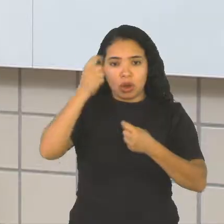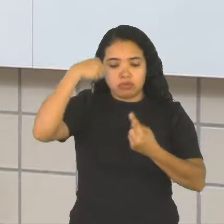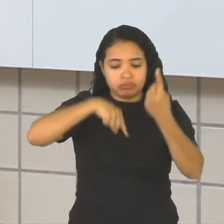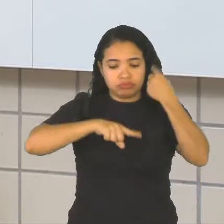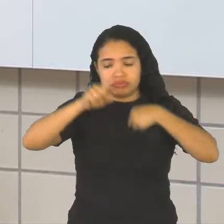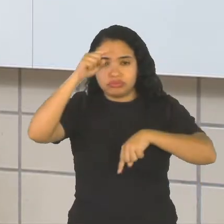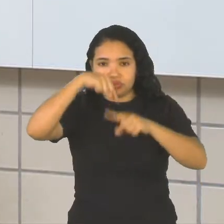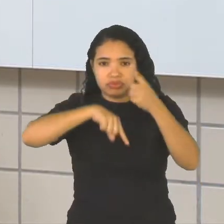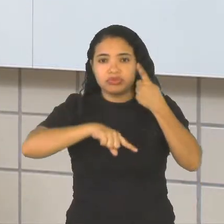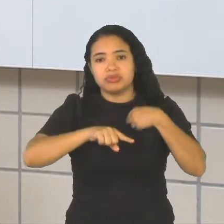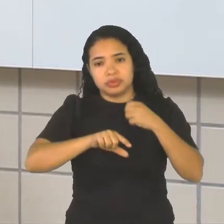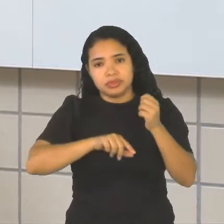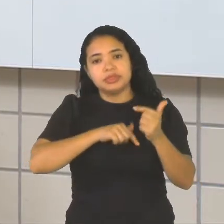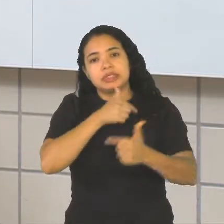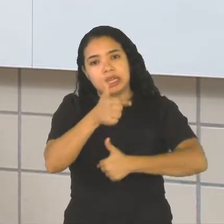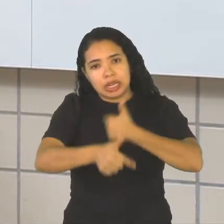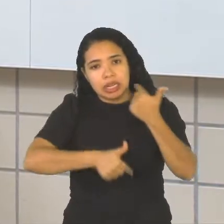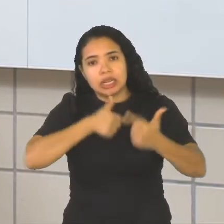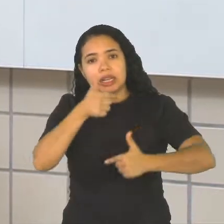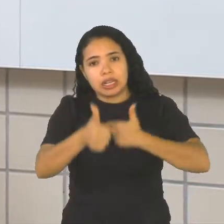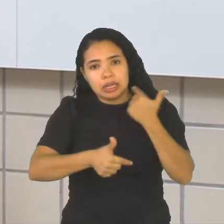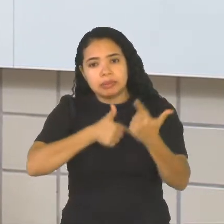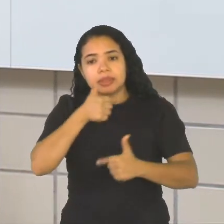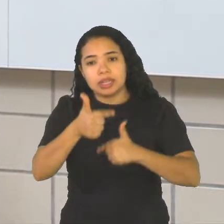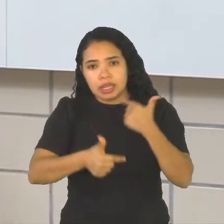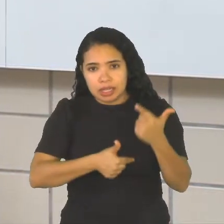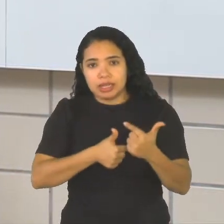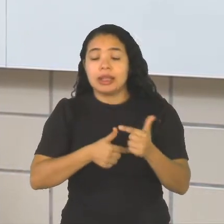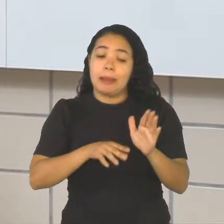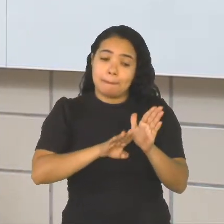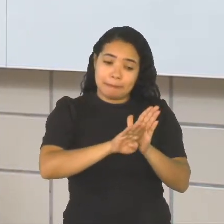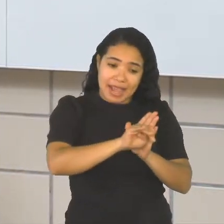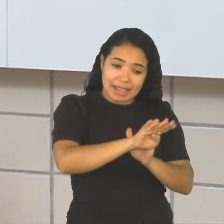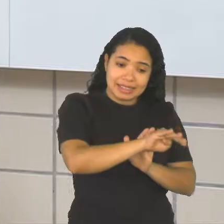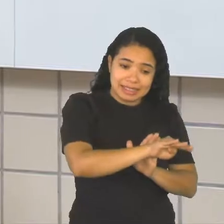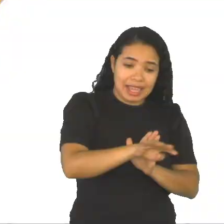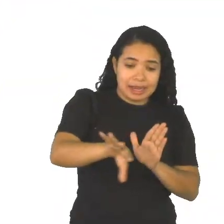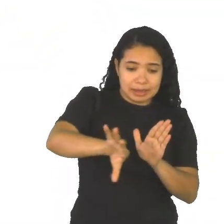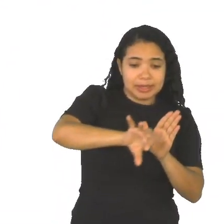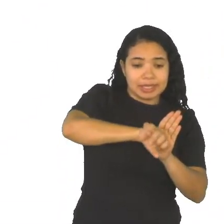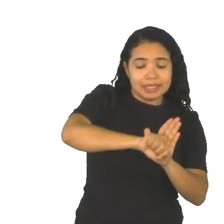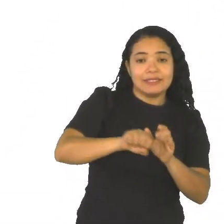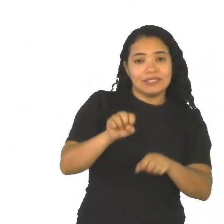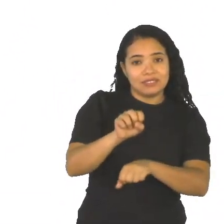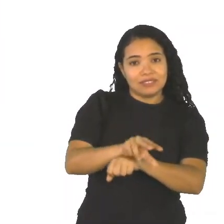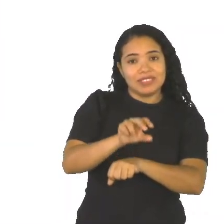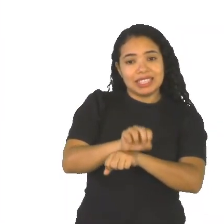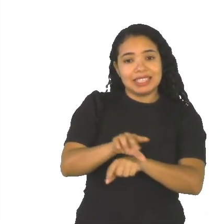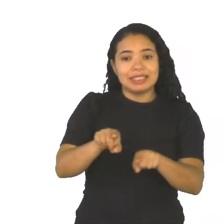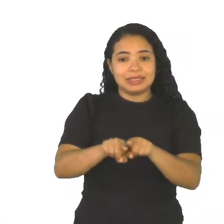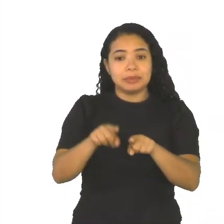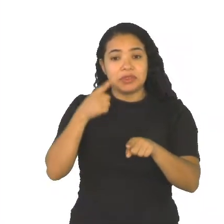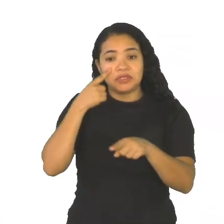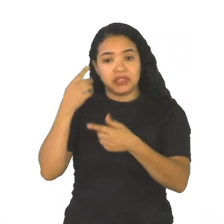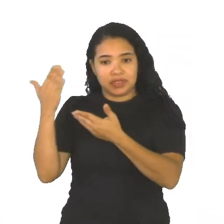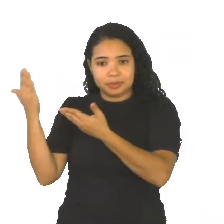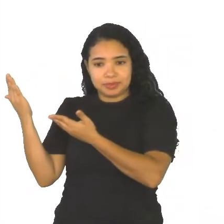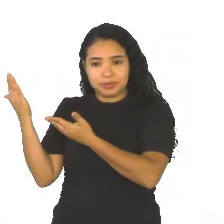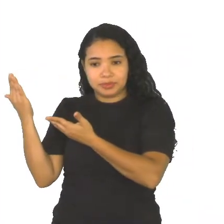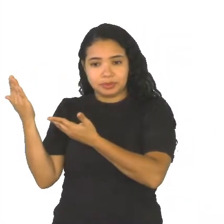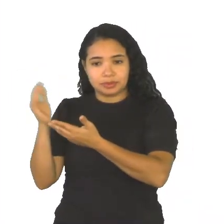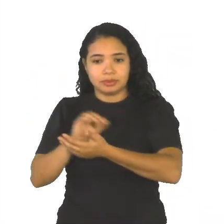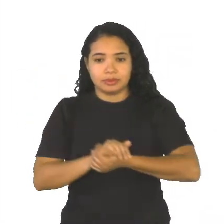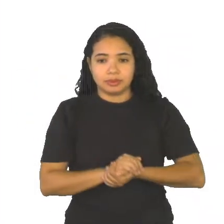Então, as bactérias, elas também são vítimas ali dos vírus, tá? Vamos olhar para a tela de vocês aí, que vocês vão ver agora a forma